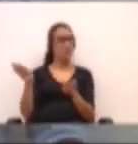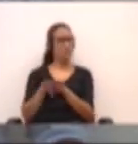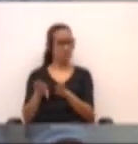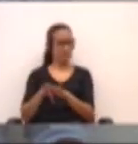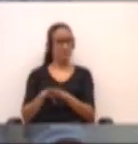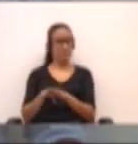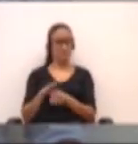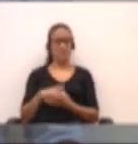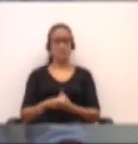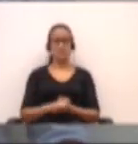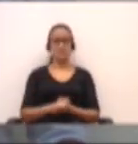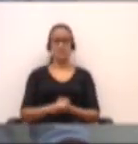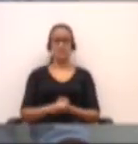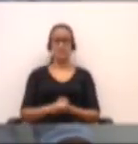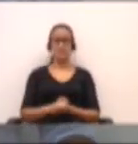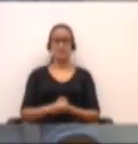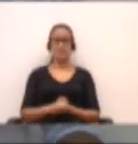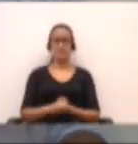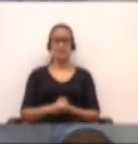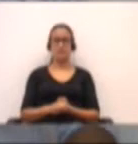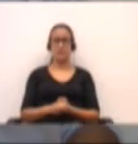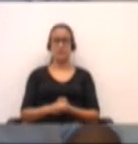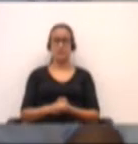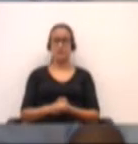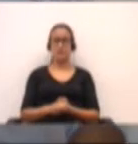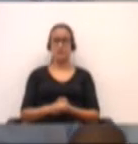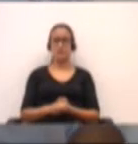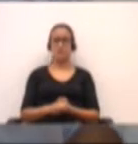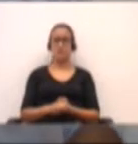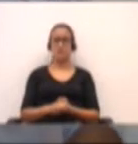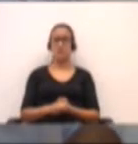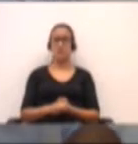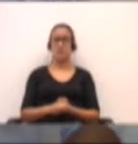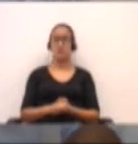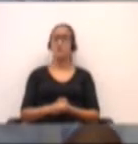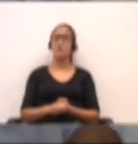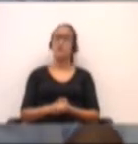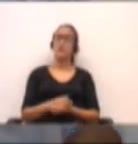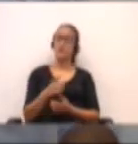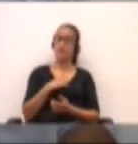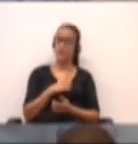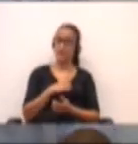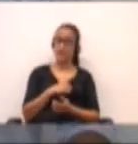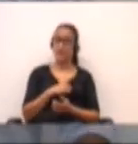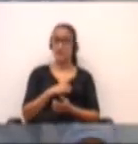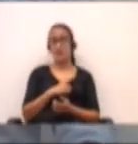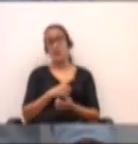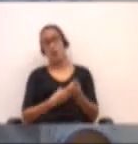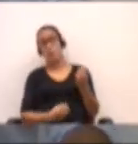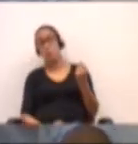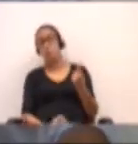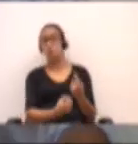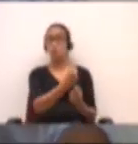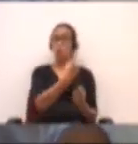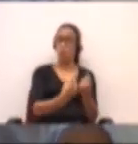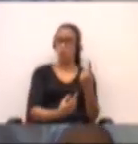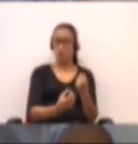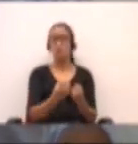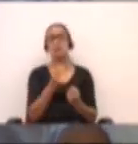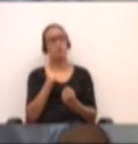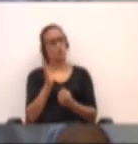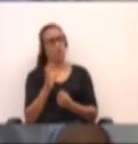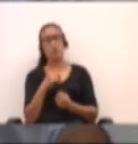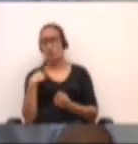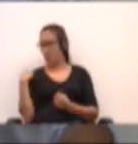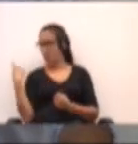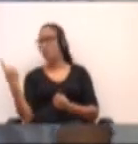Inclusive eles já repassam para o Ceprosom. Maravilha. Alguns alimentos dos nossos assentados já são consumidos.